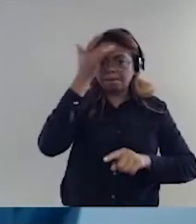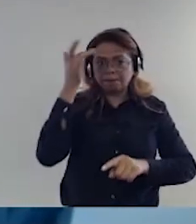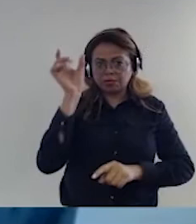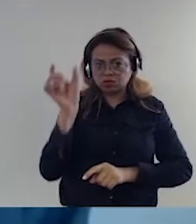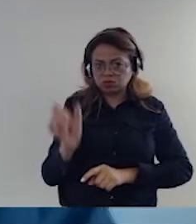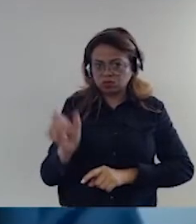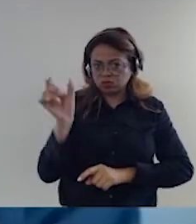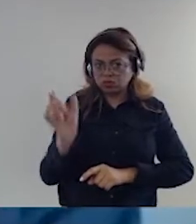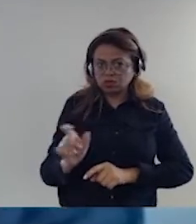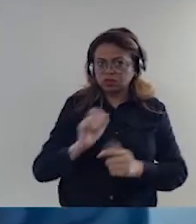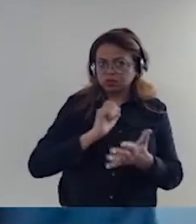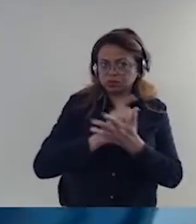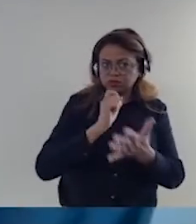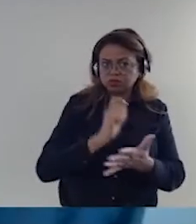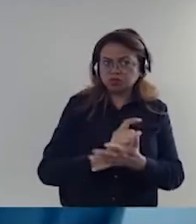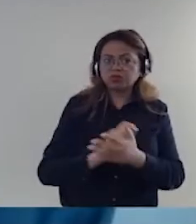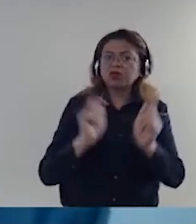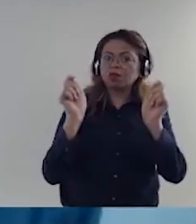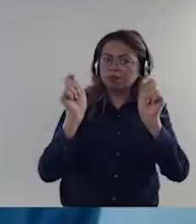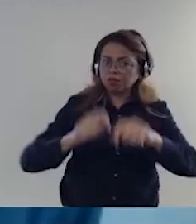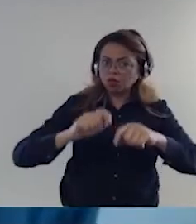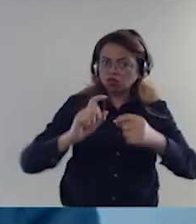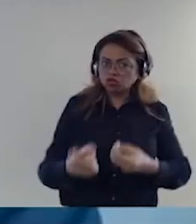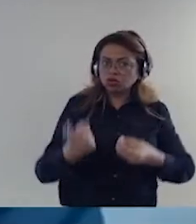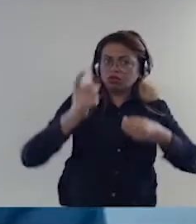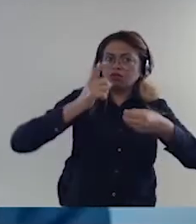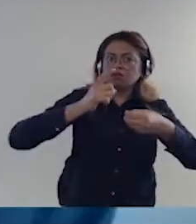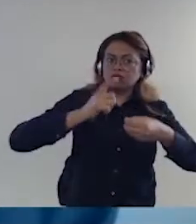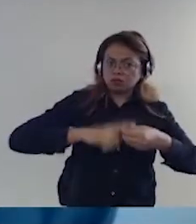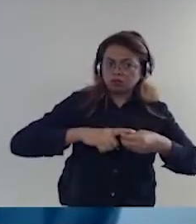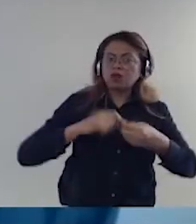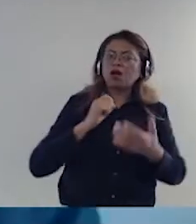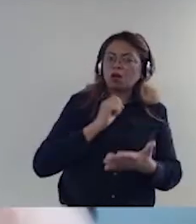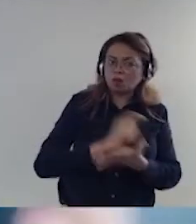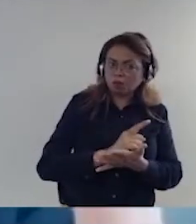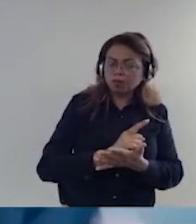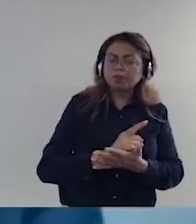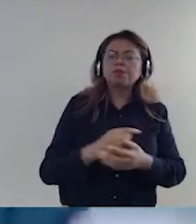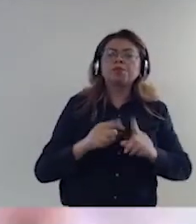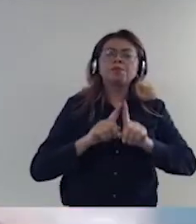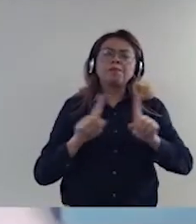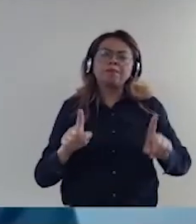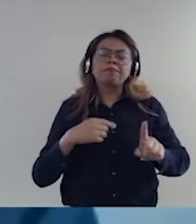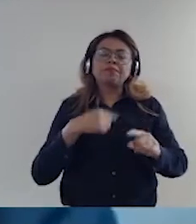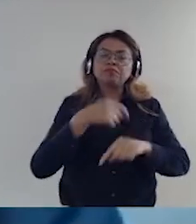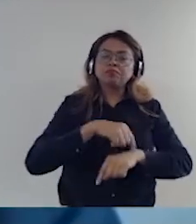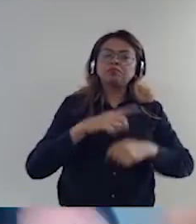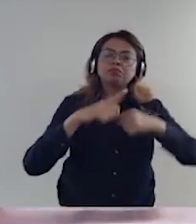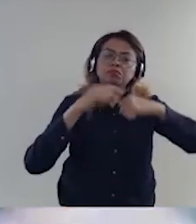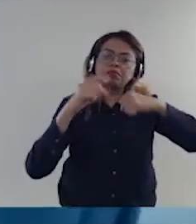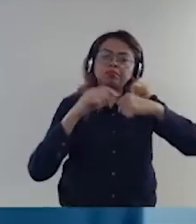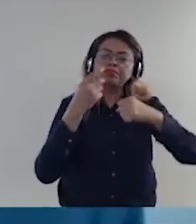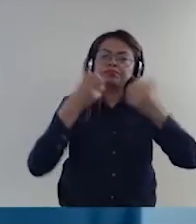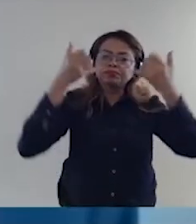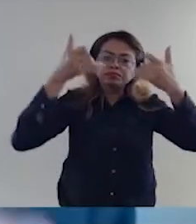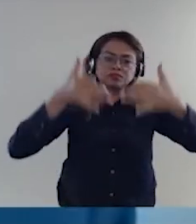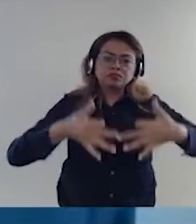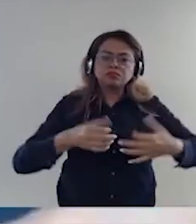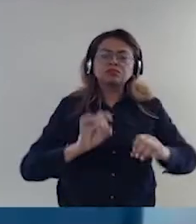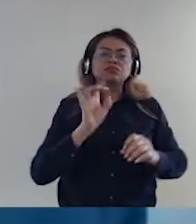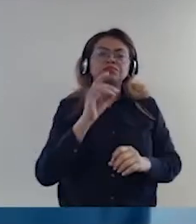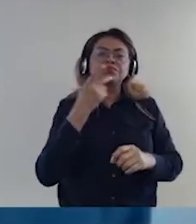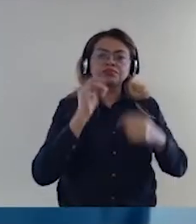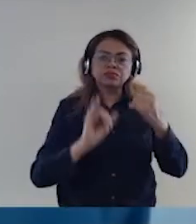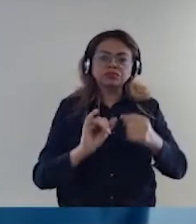consumidor em relação aos vícios de qualidade, vícios de quantidade, ela apenas se restringe, na hipótese de